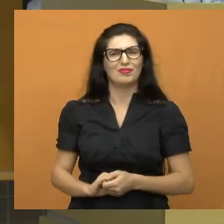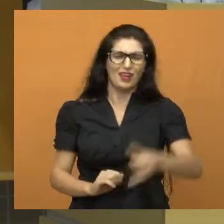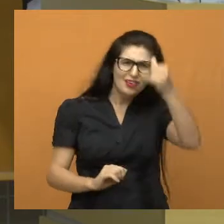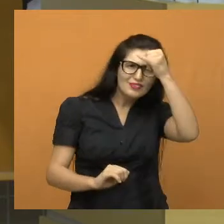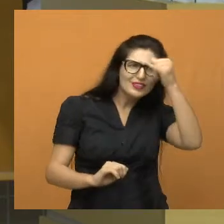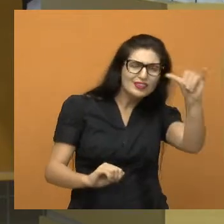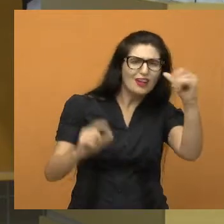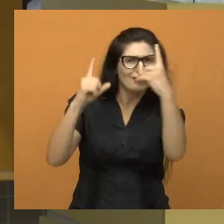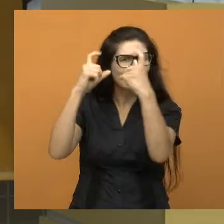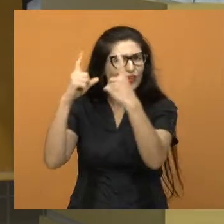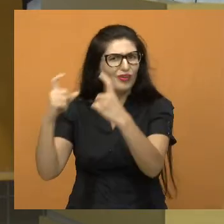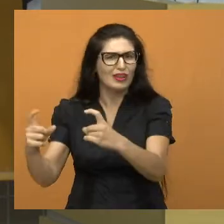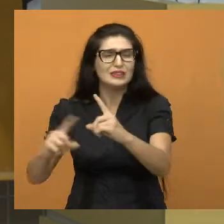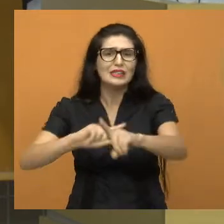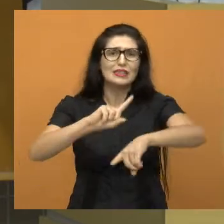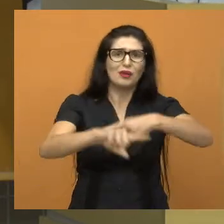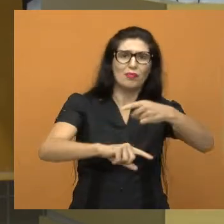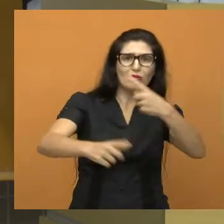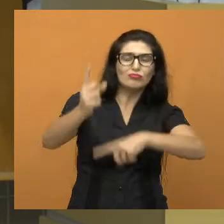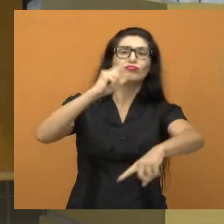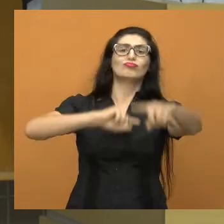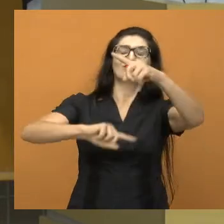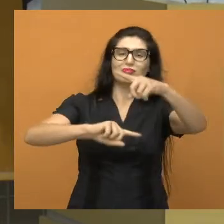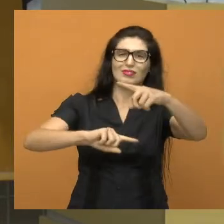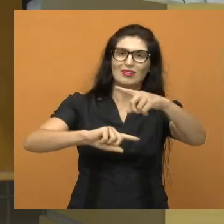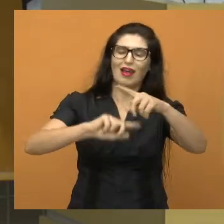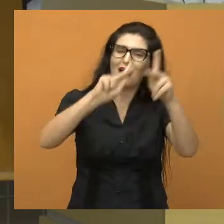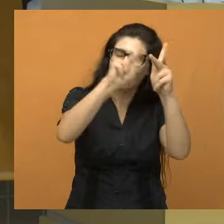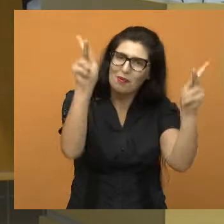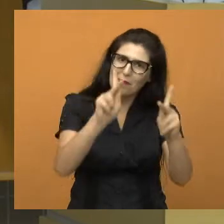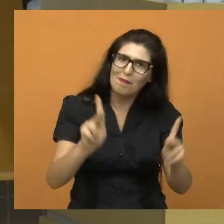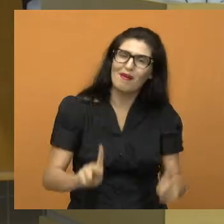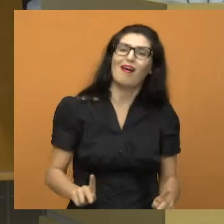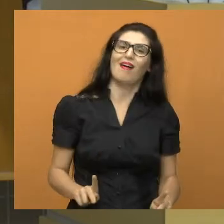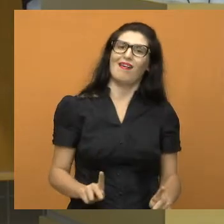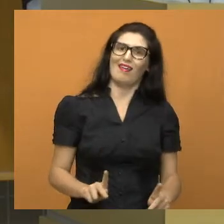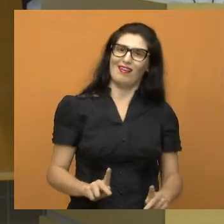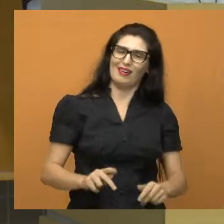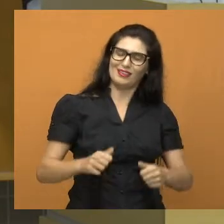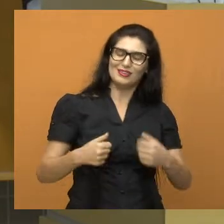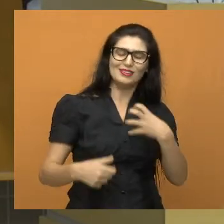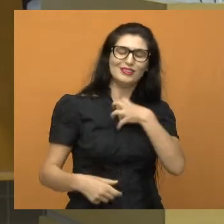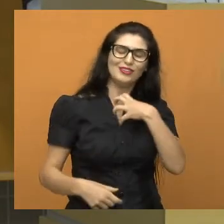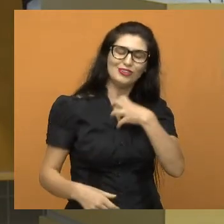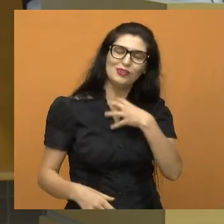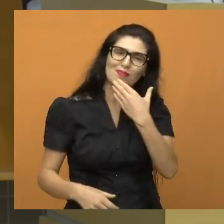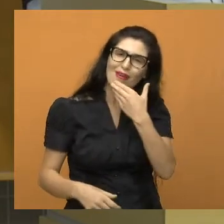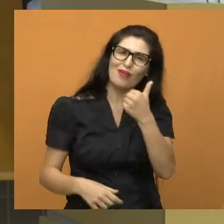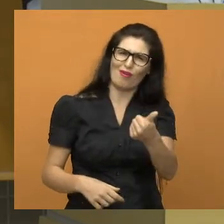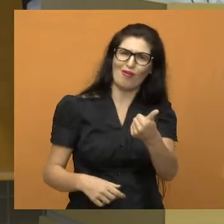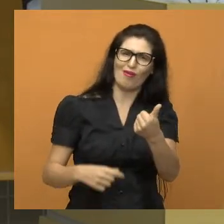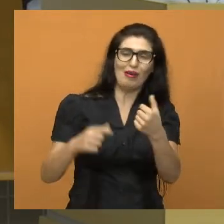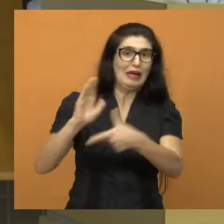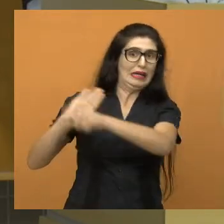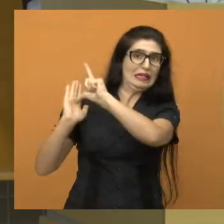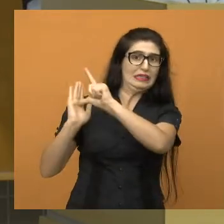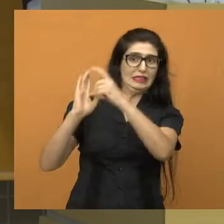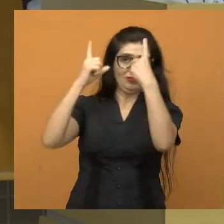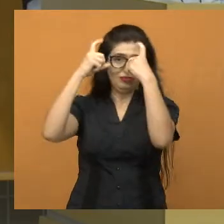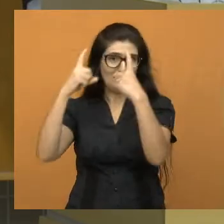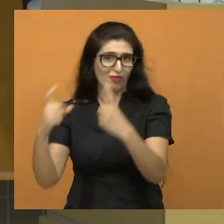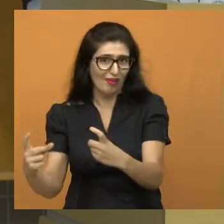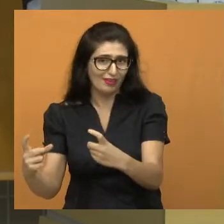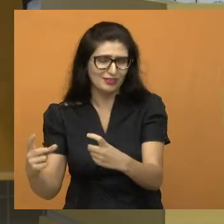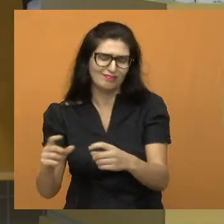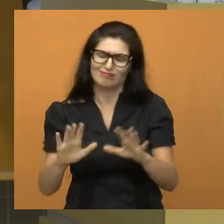nosso ato concreto é a manifestação pela paz. Nosso objetivo é possibilitar os alunos a exercer ações de